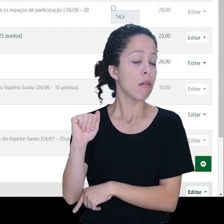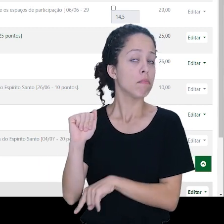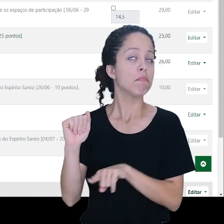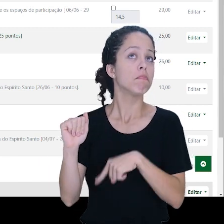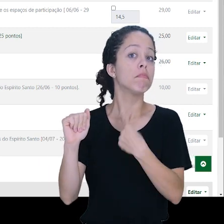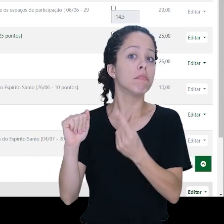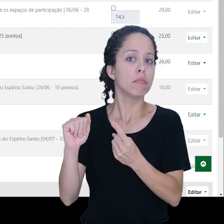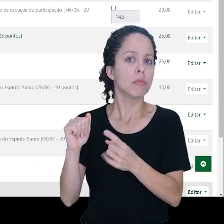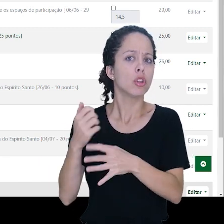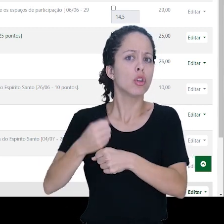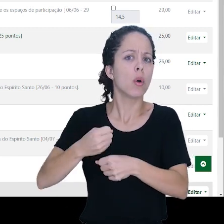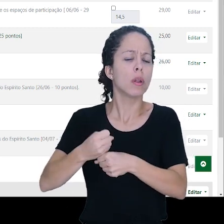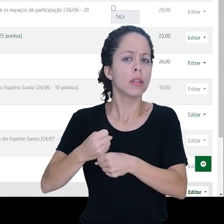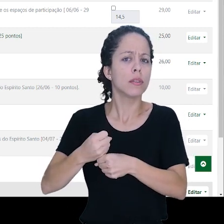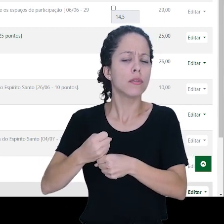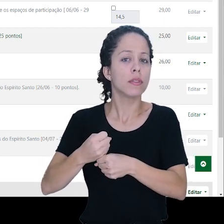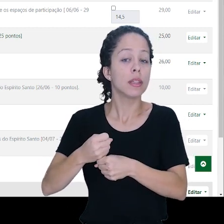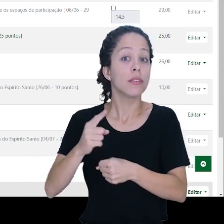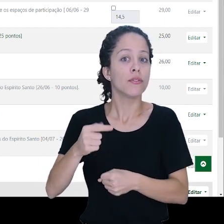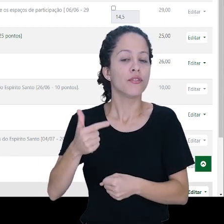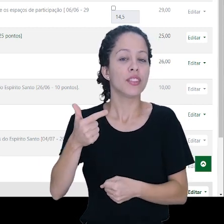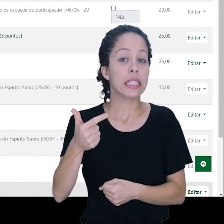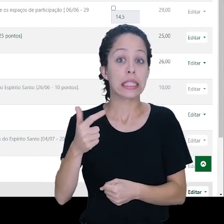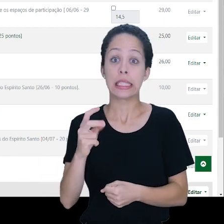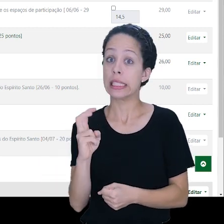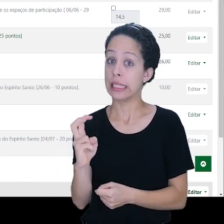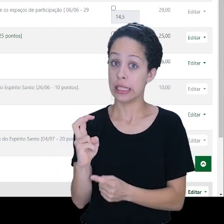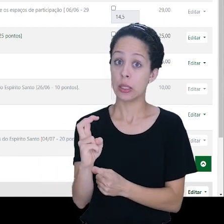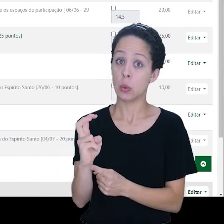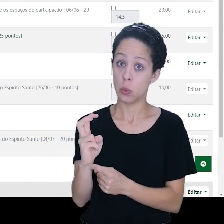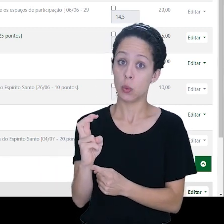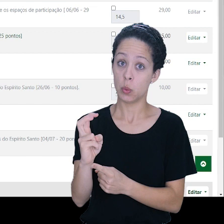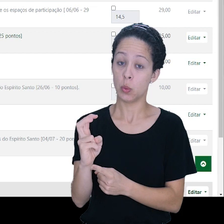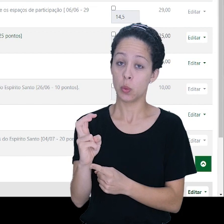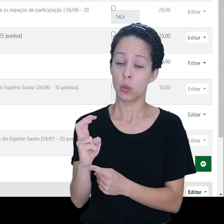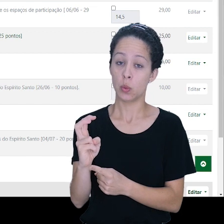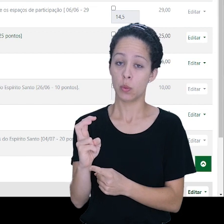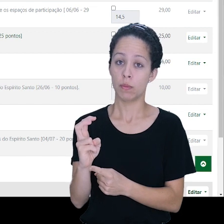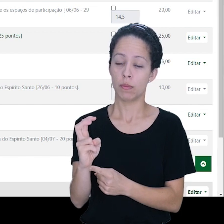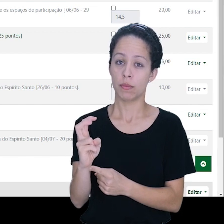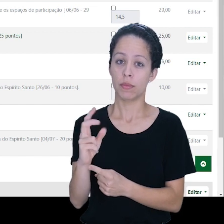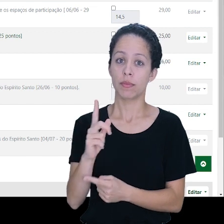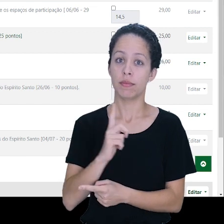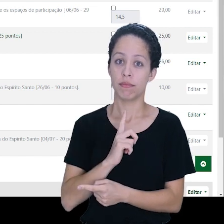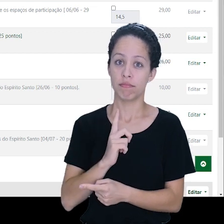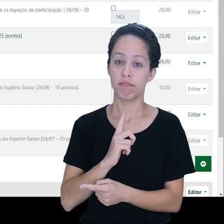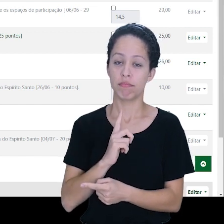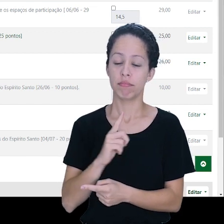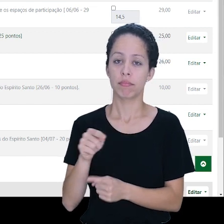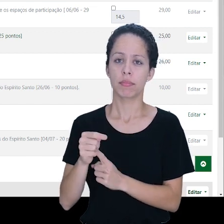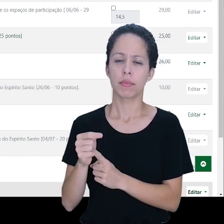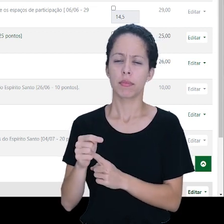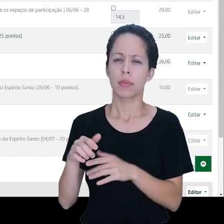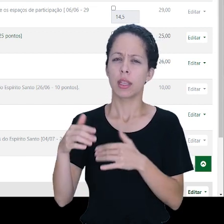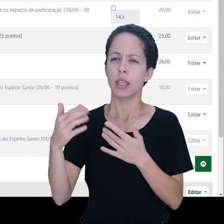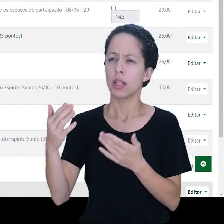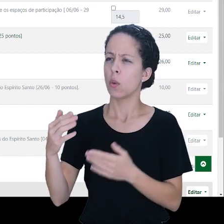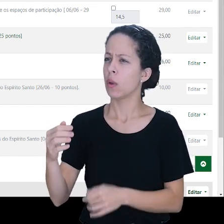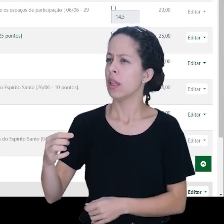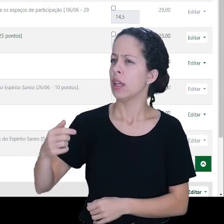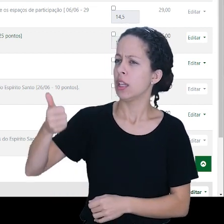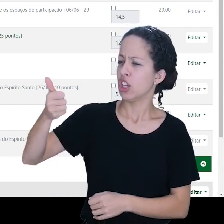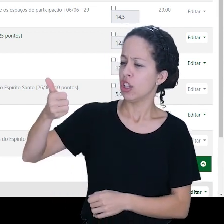ele tira 25 pontos na recuperação a ou seja não pode somar